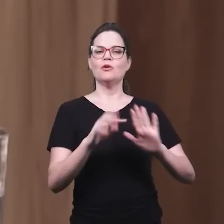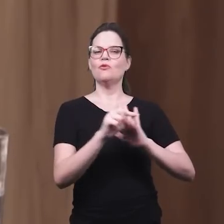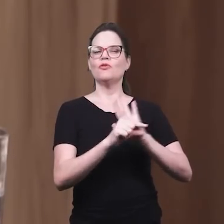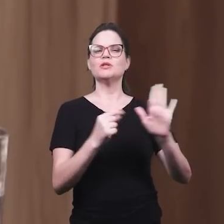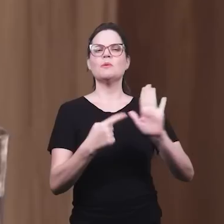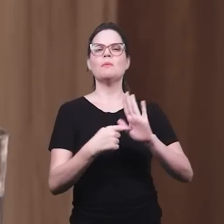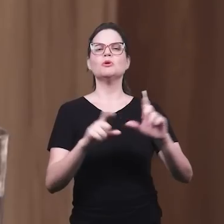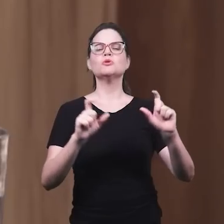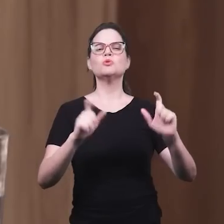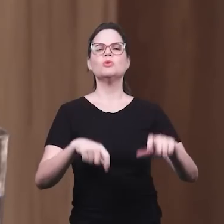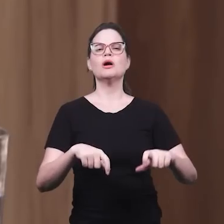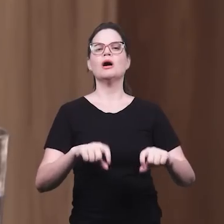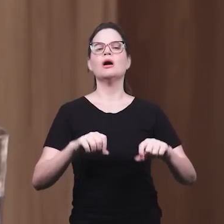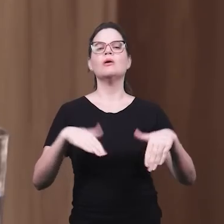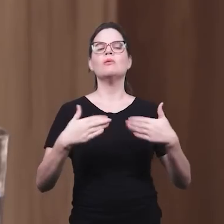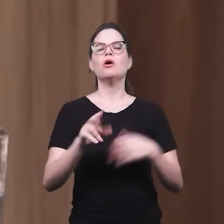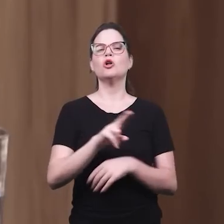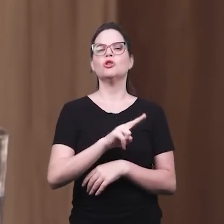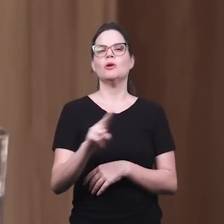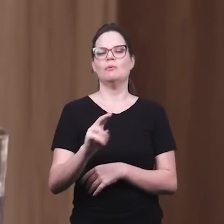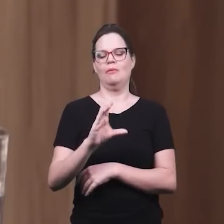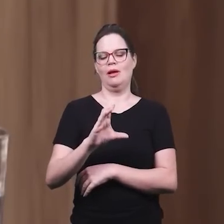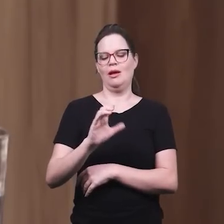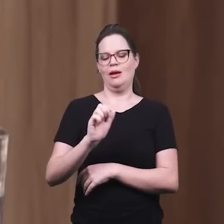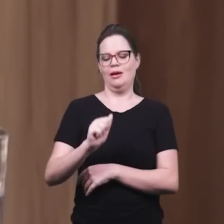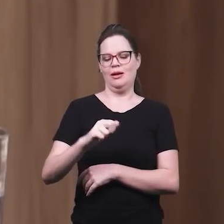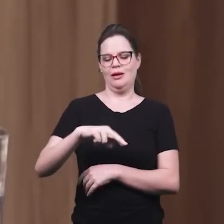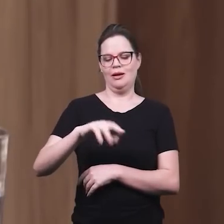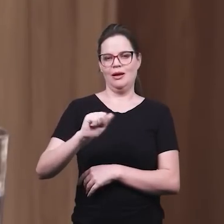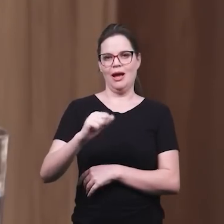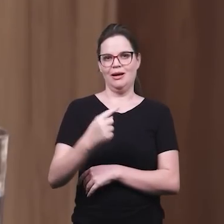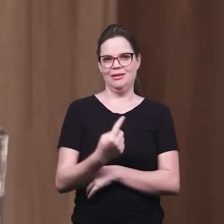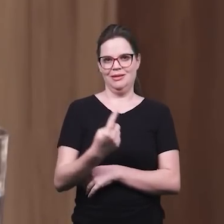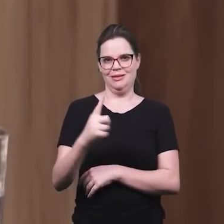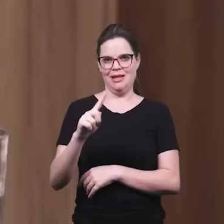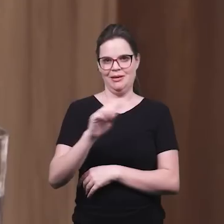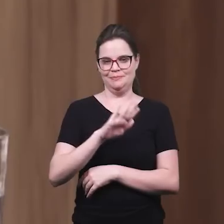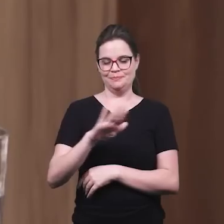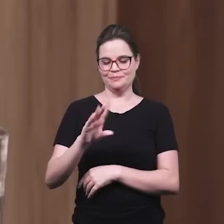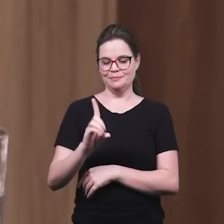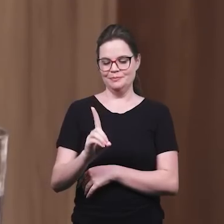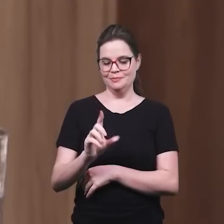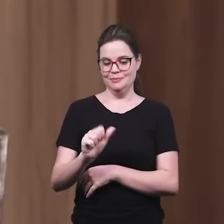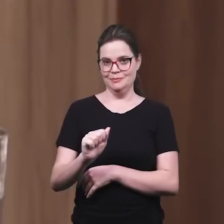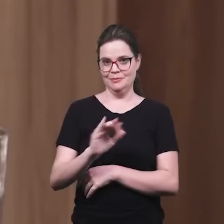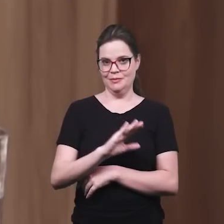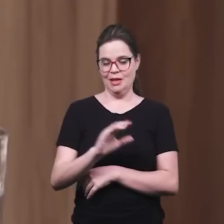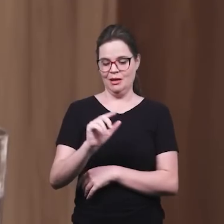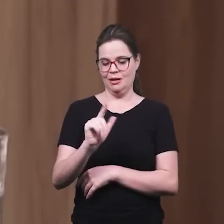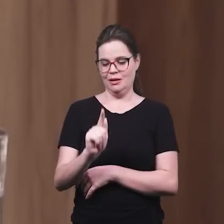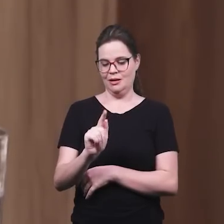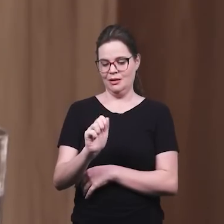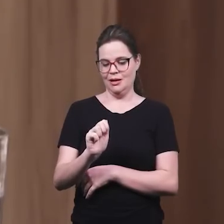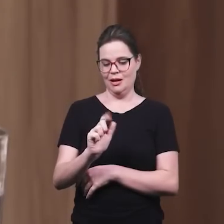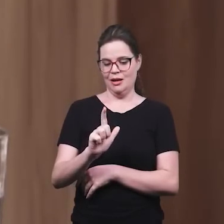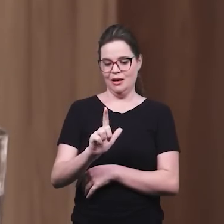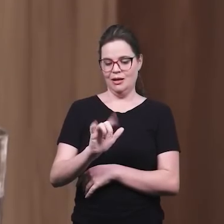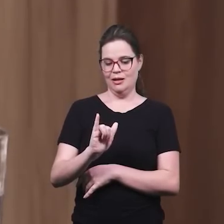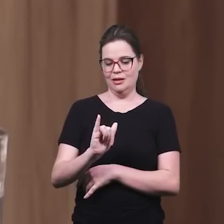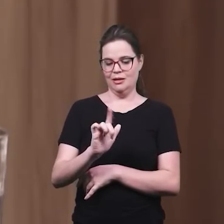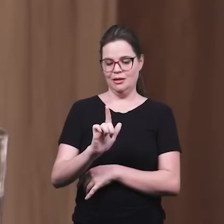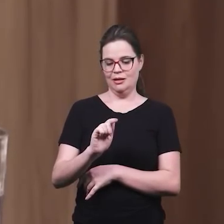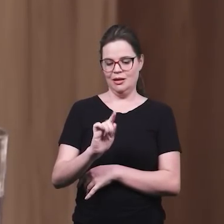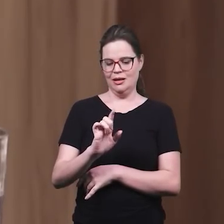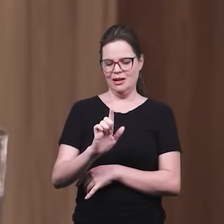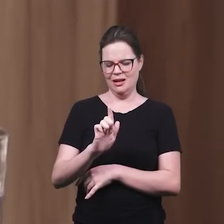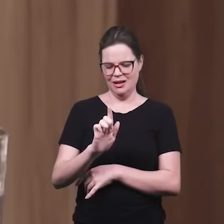da Galileia. Que lugar é esse? Caná da Galileia. Na verdade, Caná da Galileia, nós sabemos que é uma